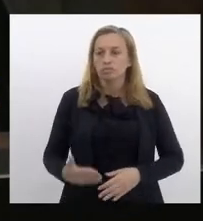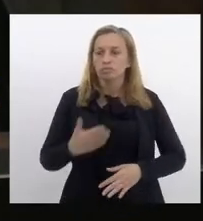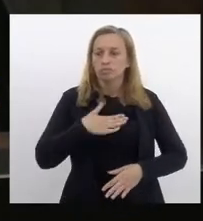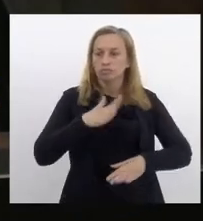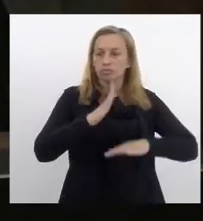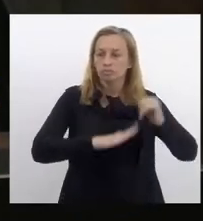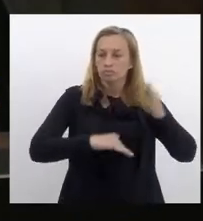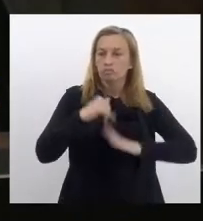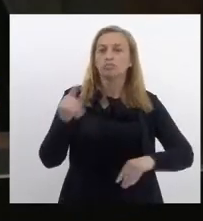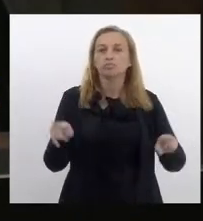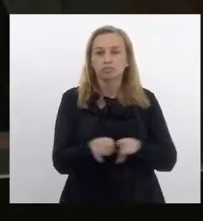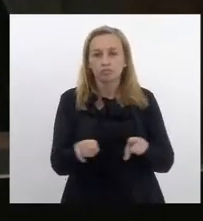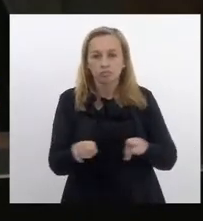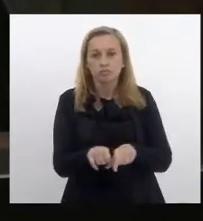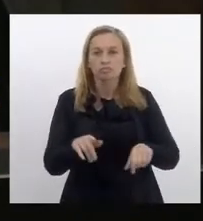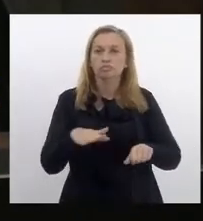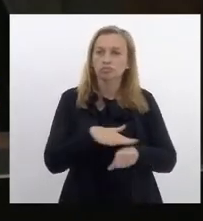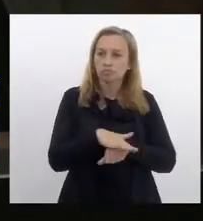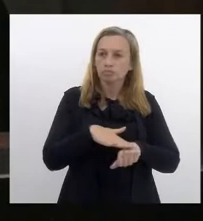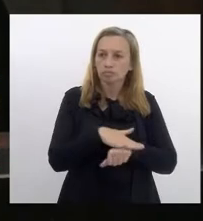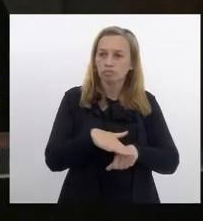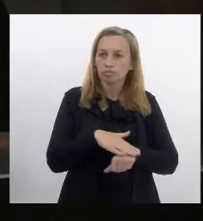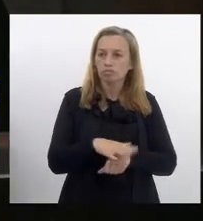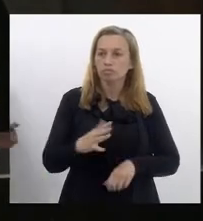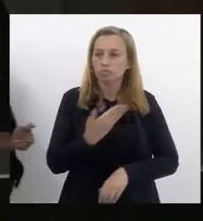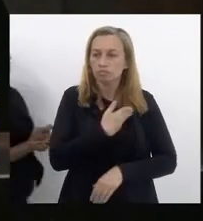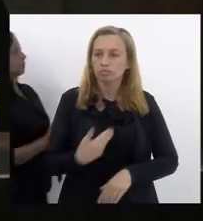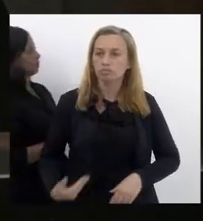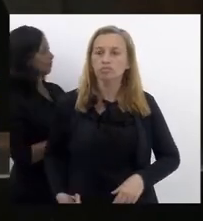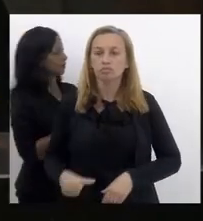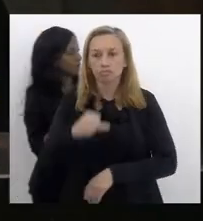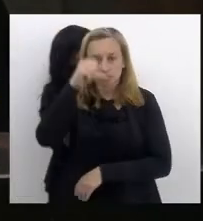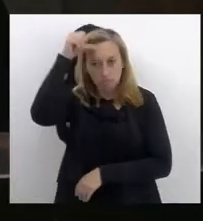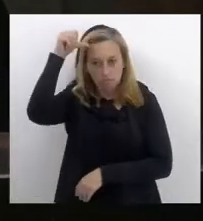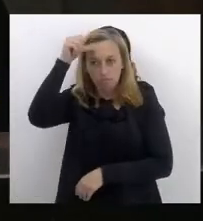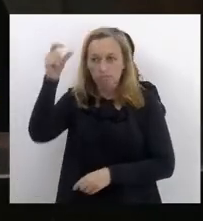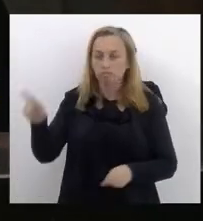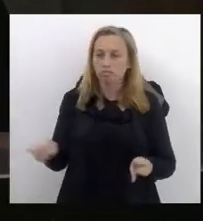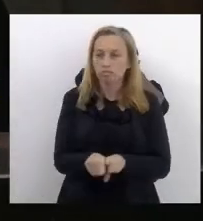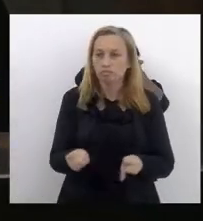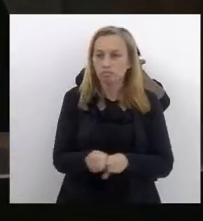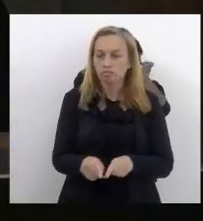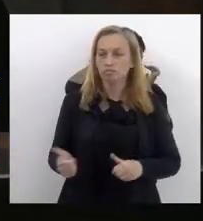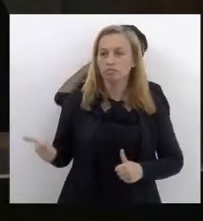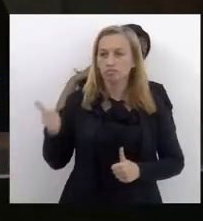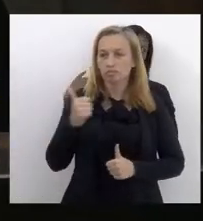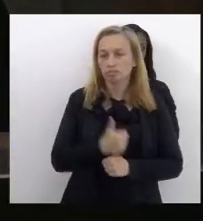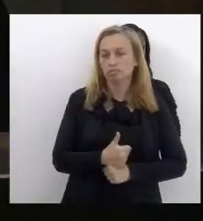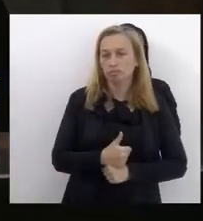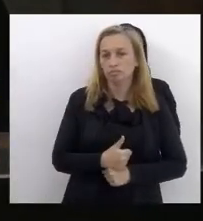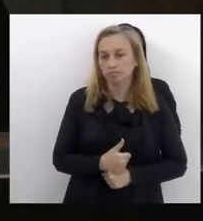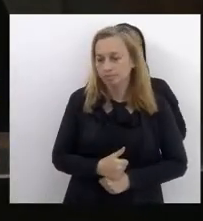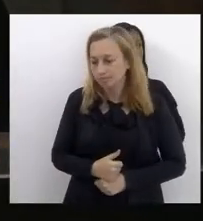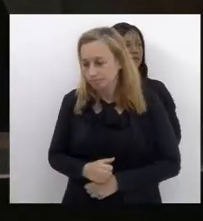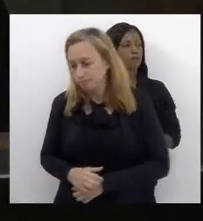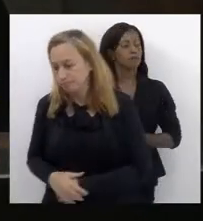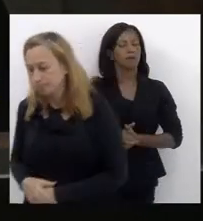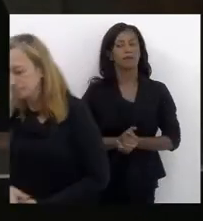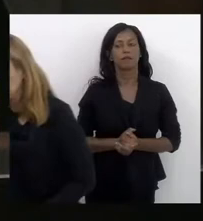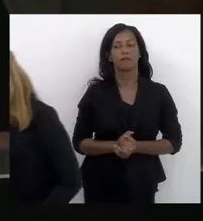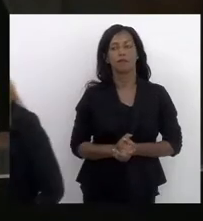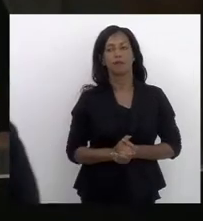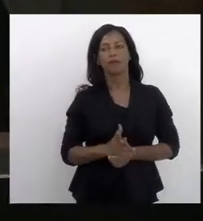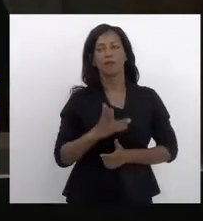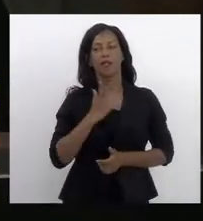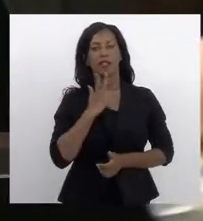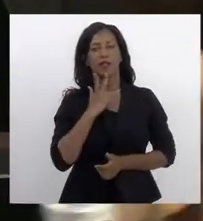conversei também com o governador Cláudio Castro. E falar de paridade é falar